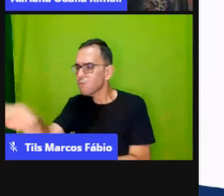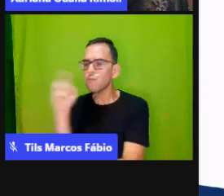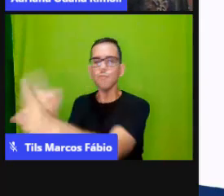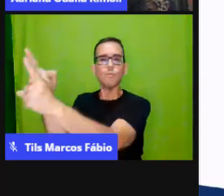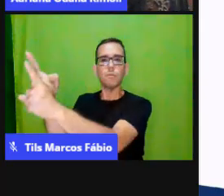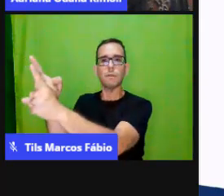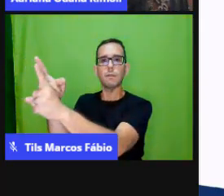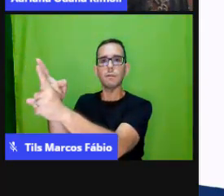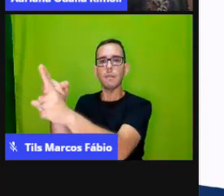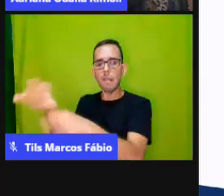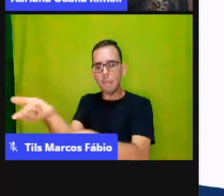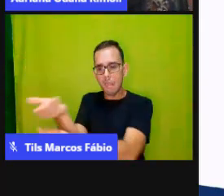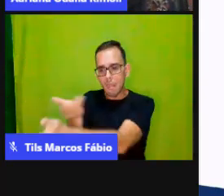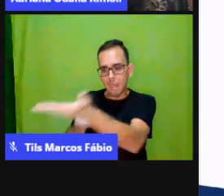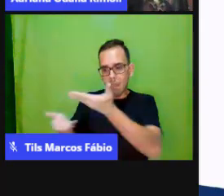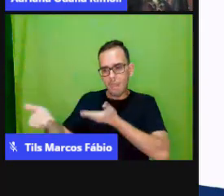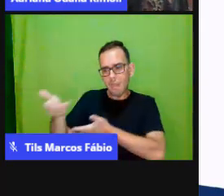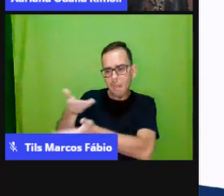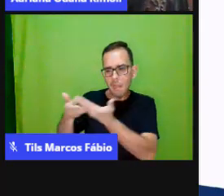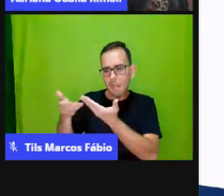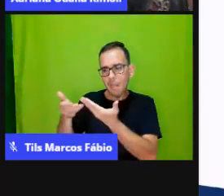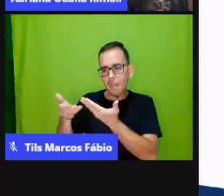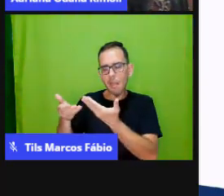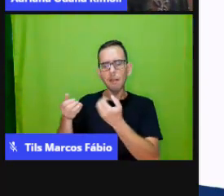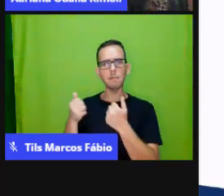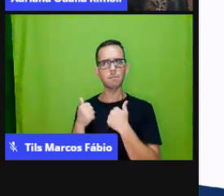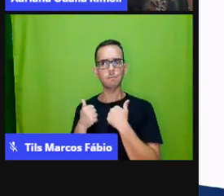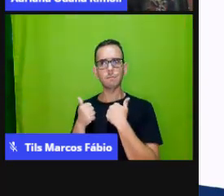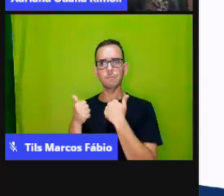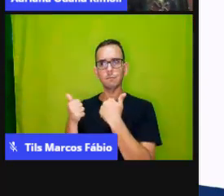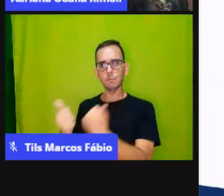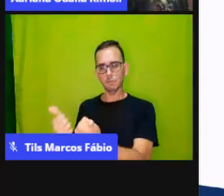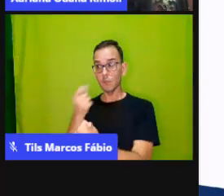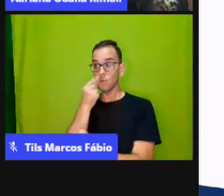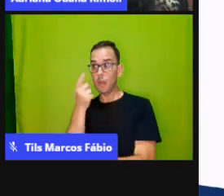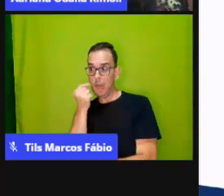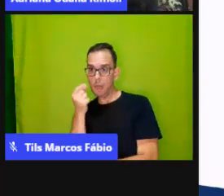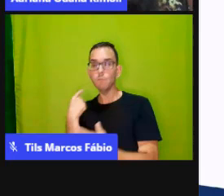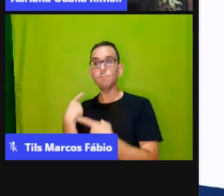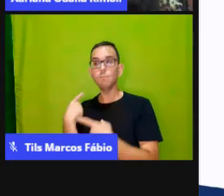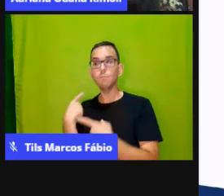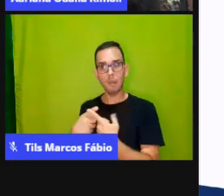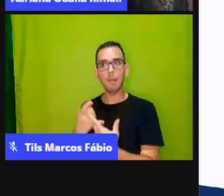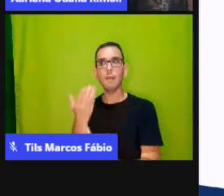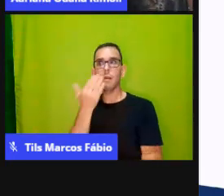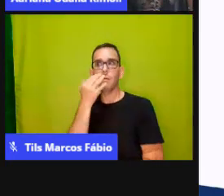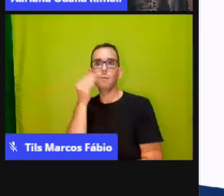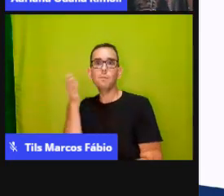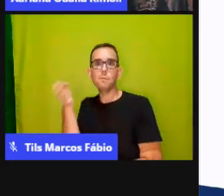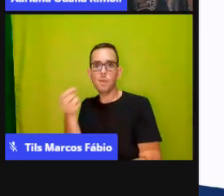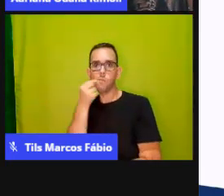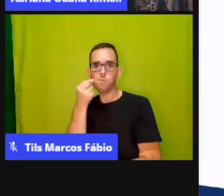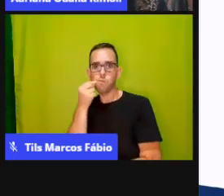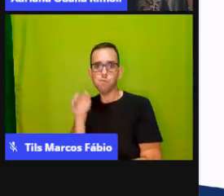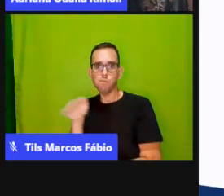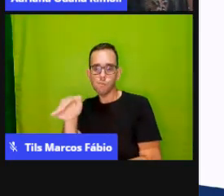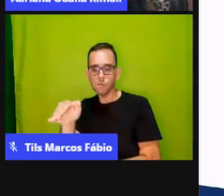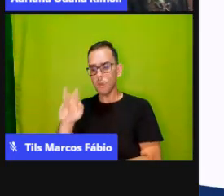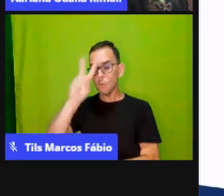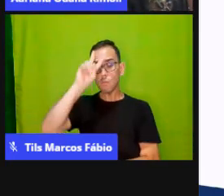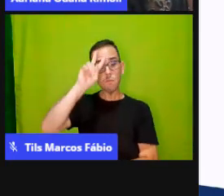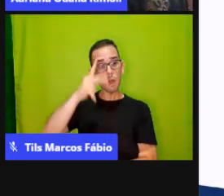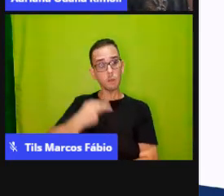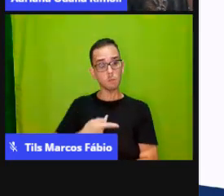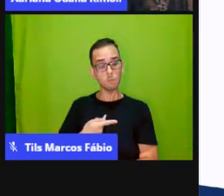essa relação era benéfica para os gatos, porque eles se alimentavam, né? E para os humanos,